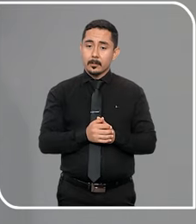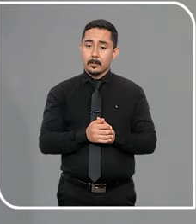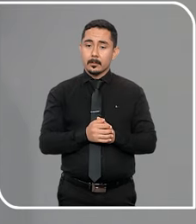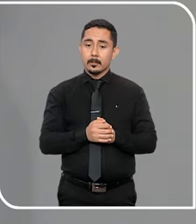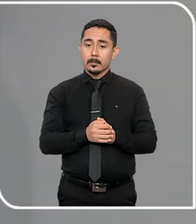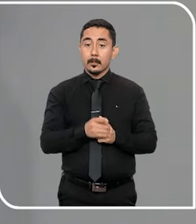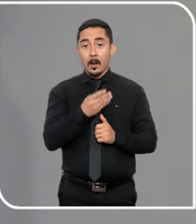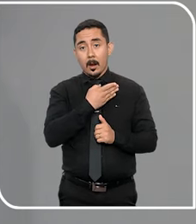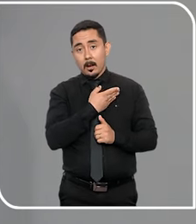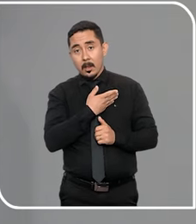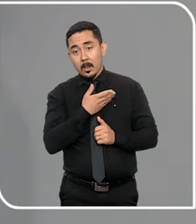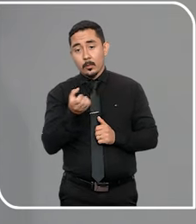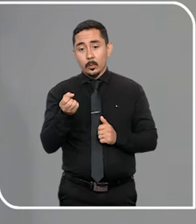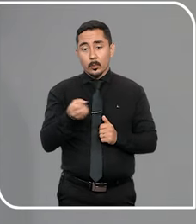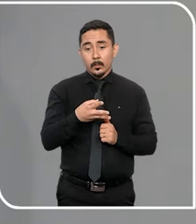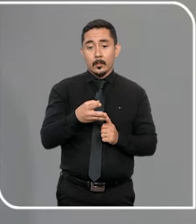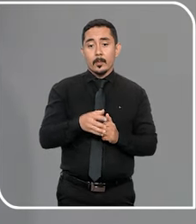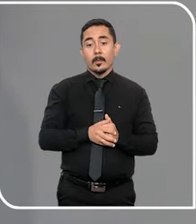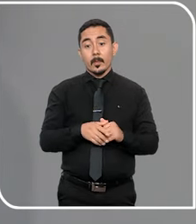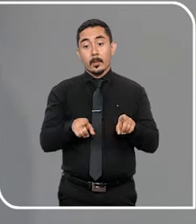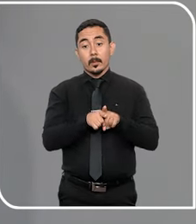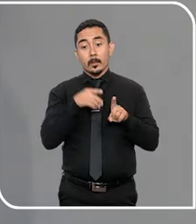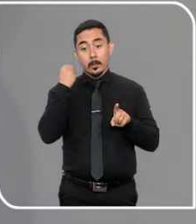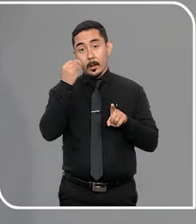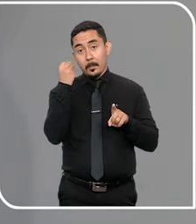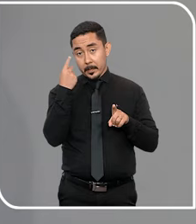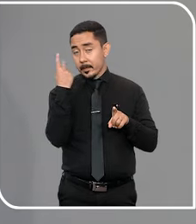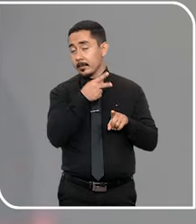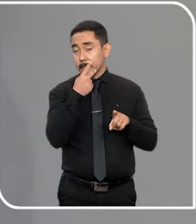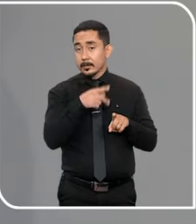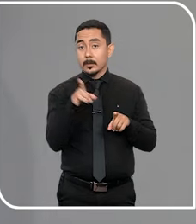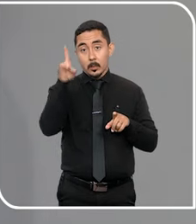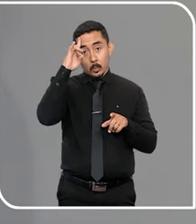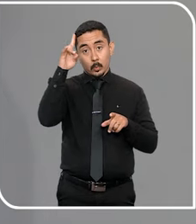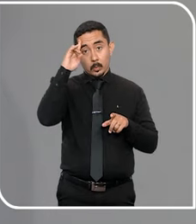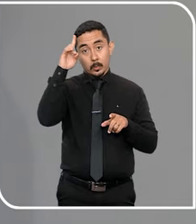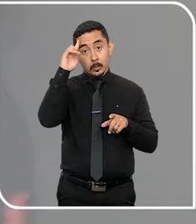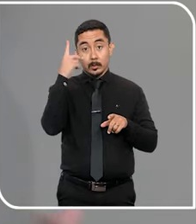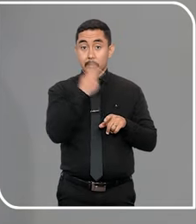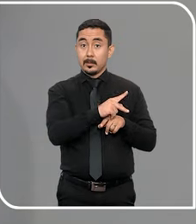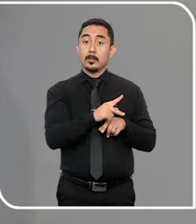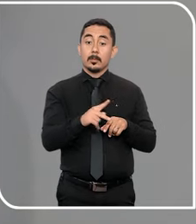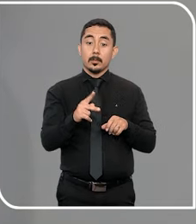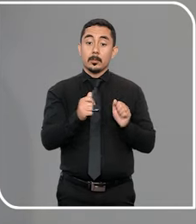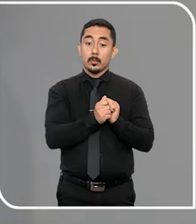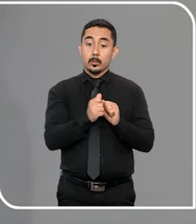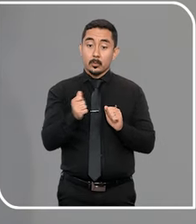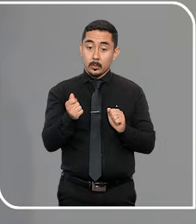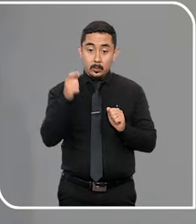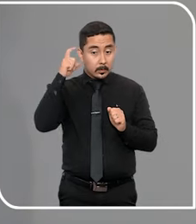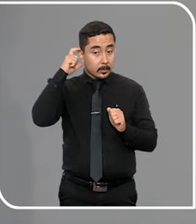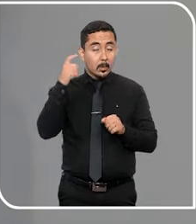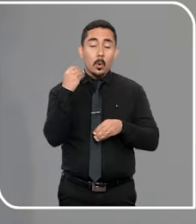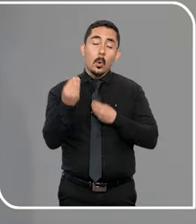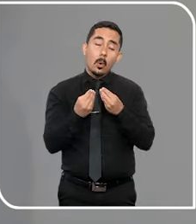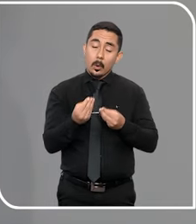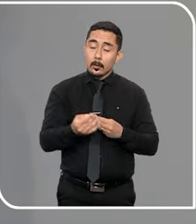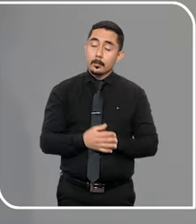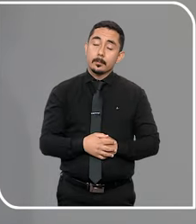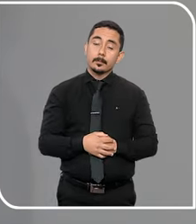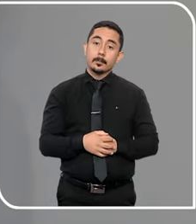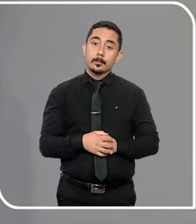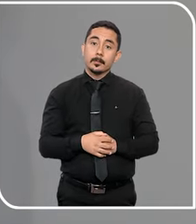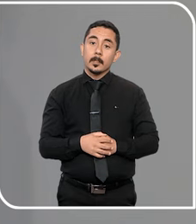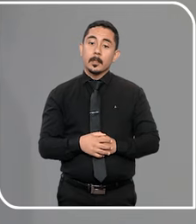maravilhosa de conhecer um novo amigo de conhecer a experiência dele como é o dia a dia dele com o aparelho né